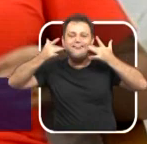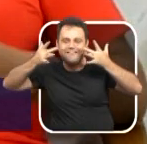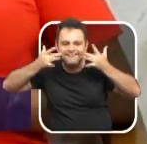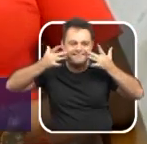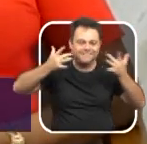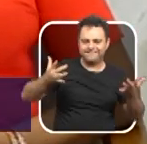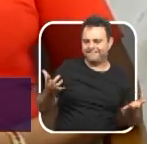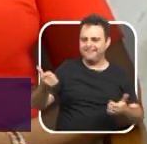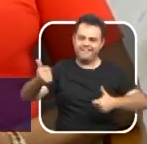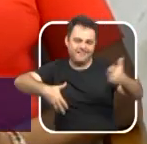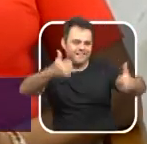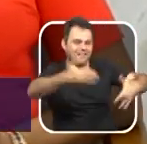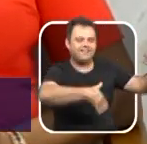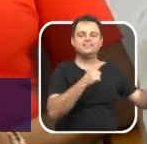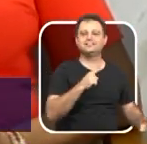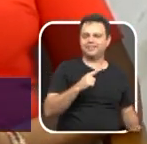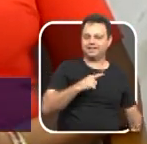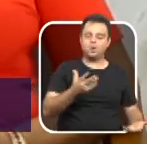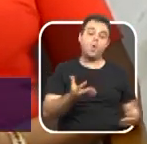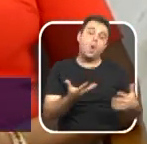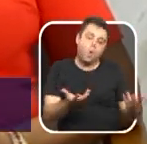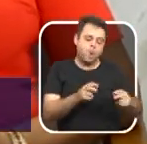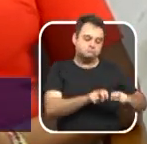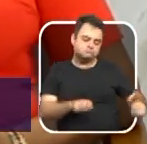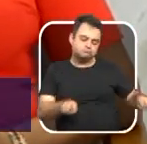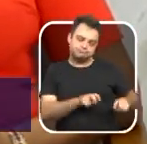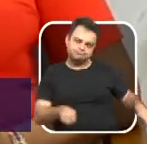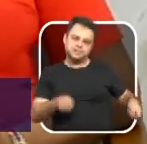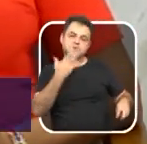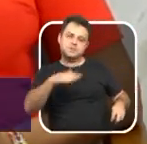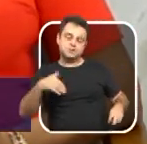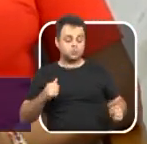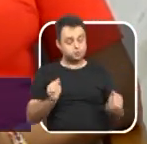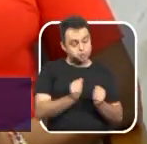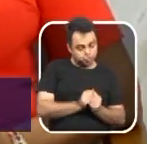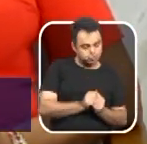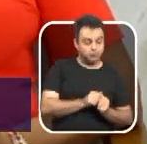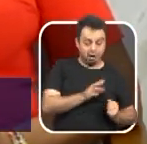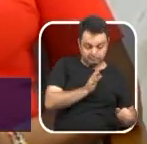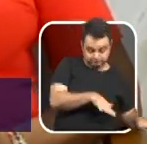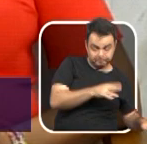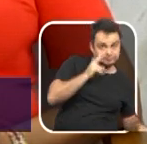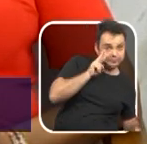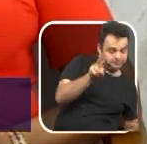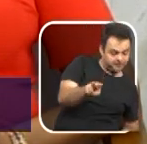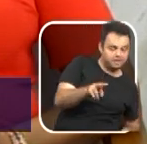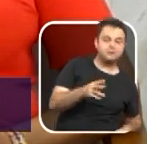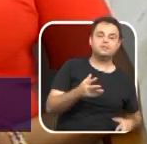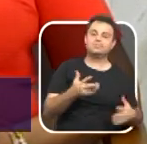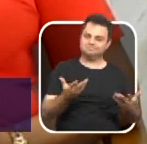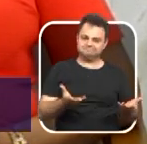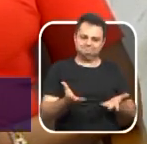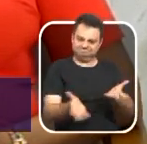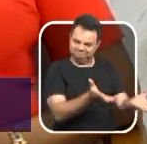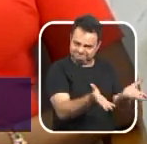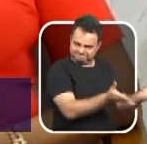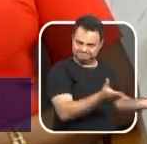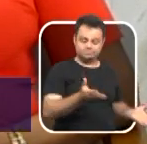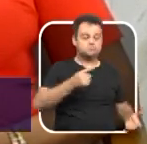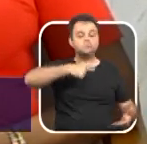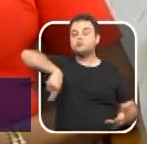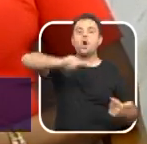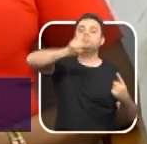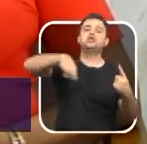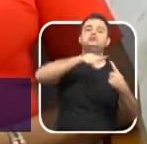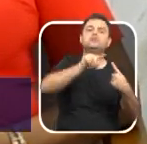nosso interesse enquanto vereador, enquanto mandato, é alcançar as crianças. E a gente percebe durante as palestras, os